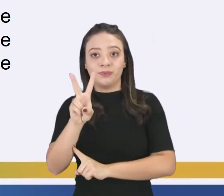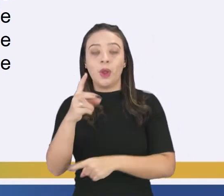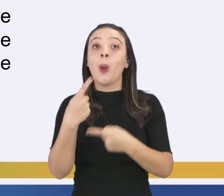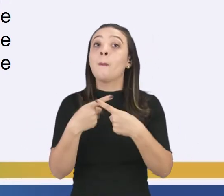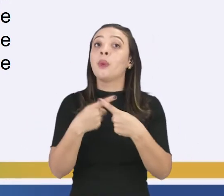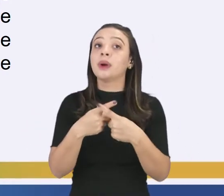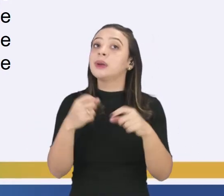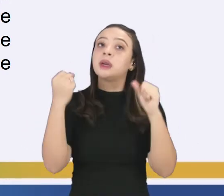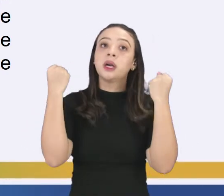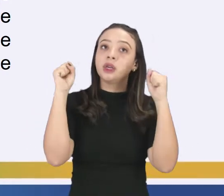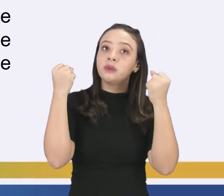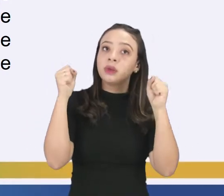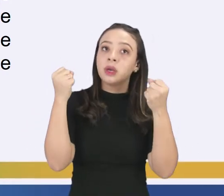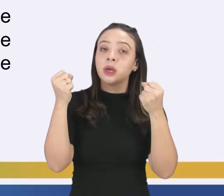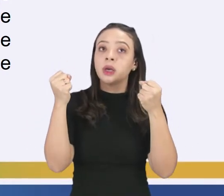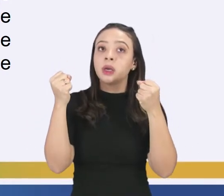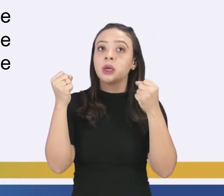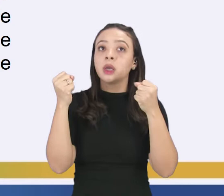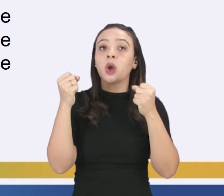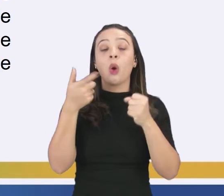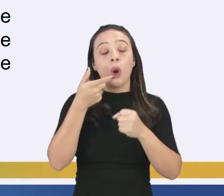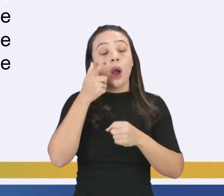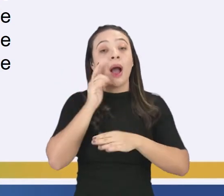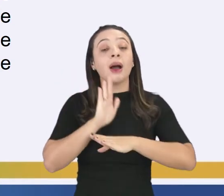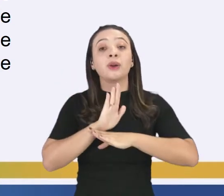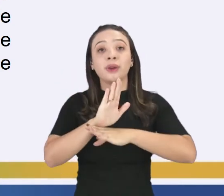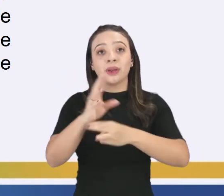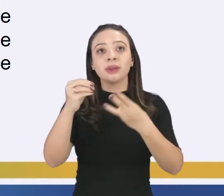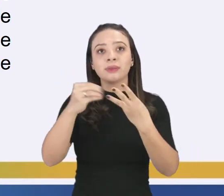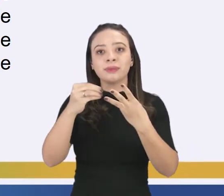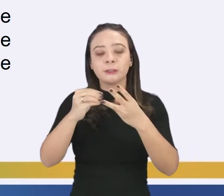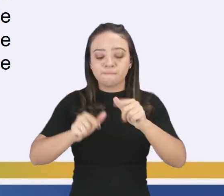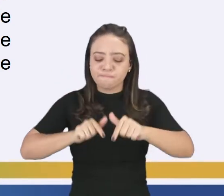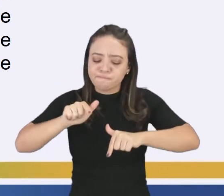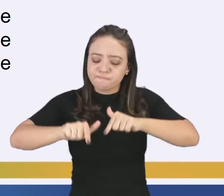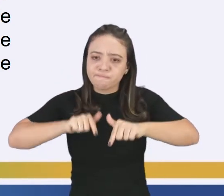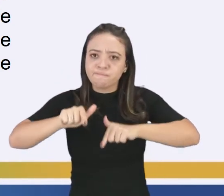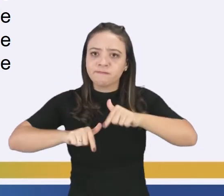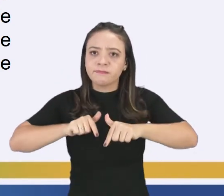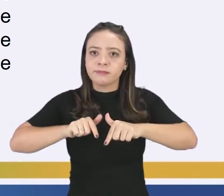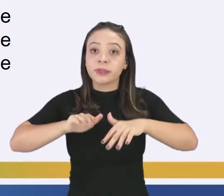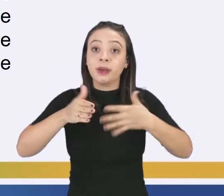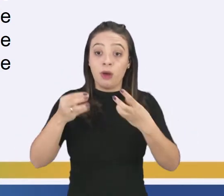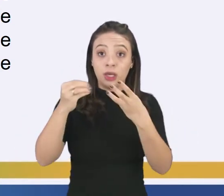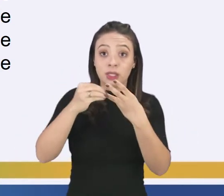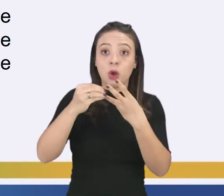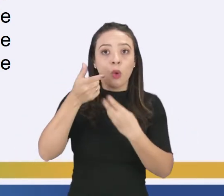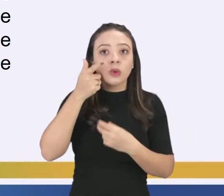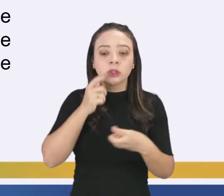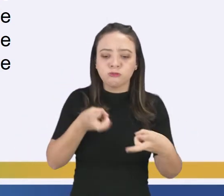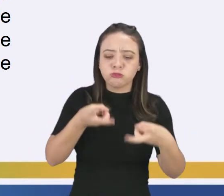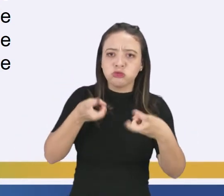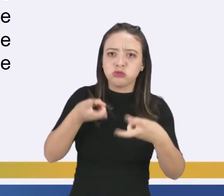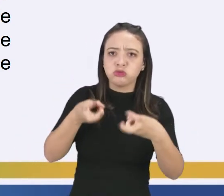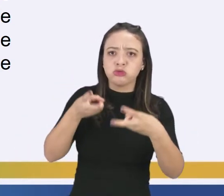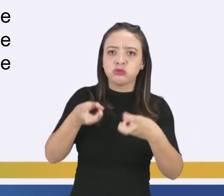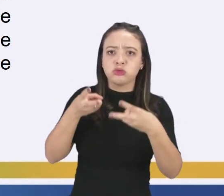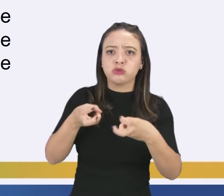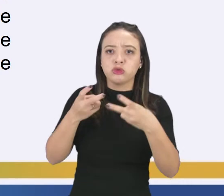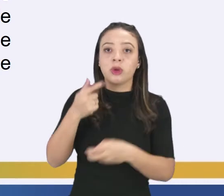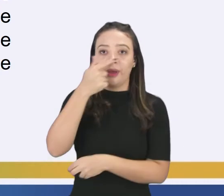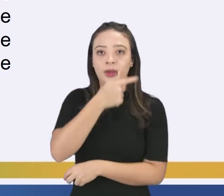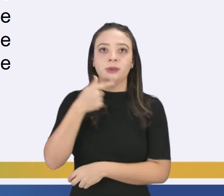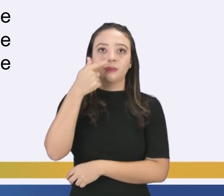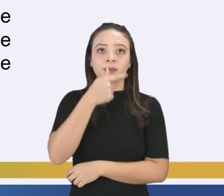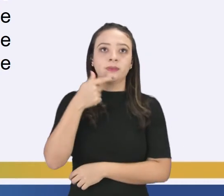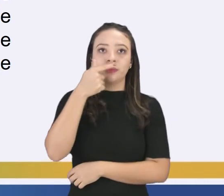atividade expõe a célula muscular a um trabalho e automaticamente essa célula começa a captar a glicose,